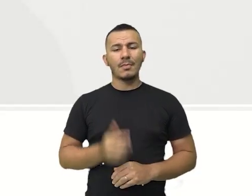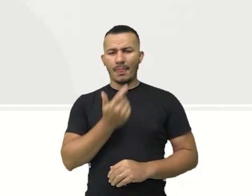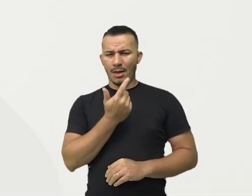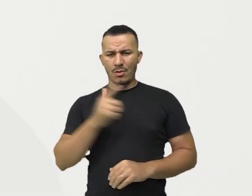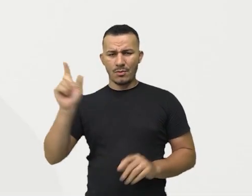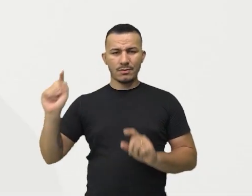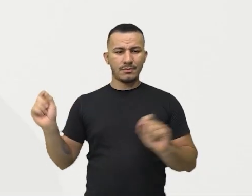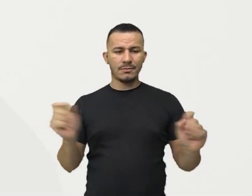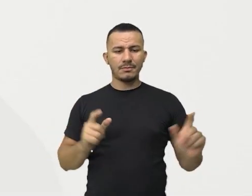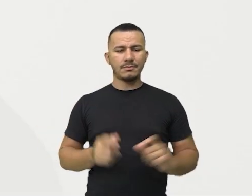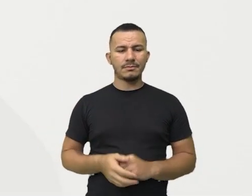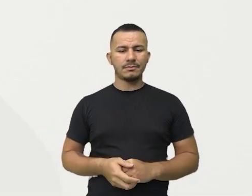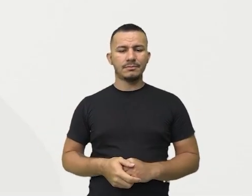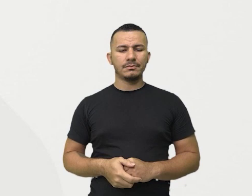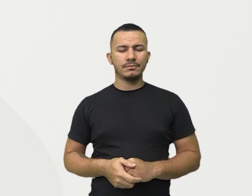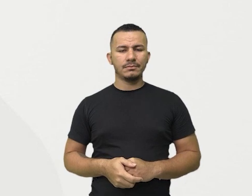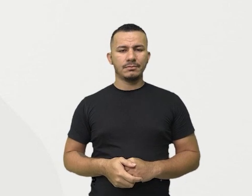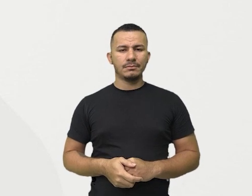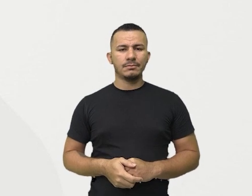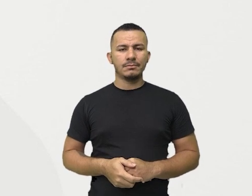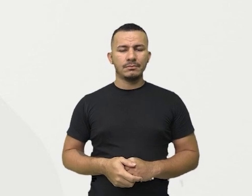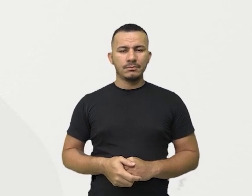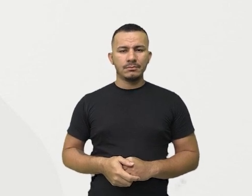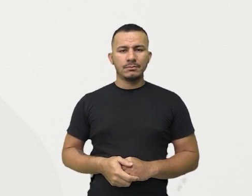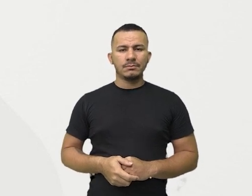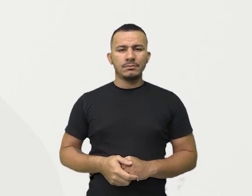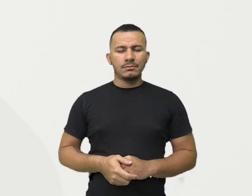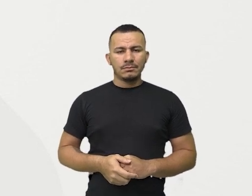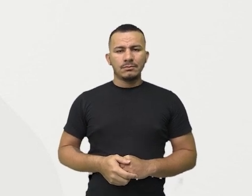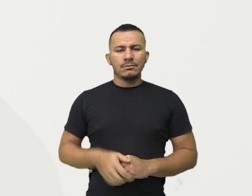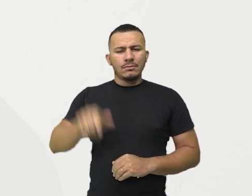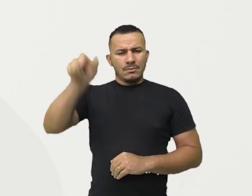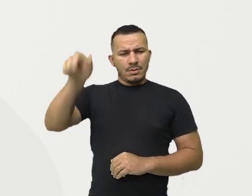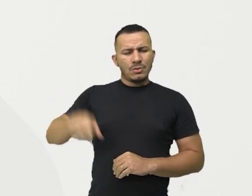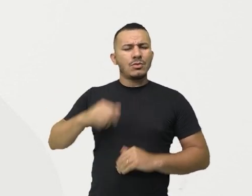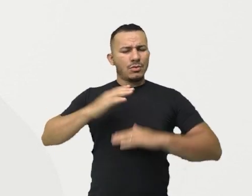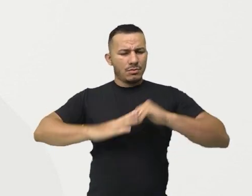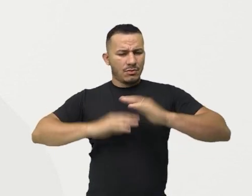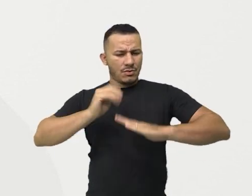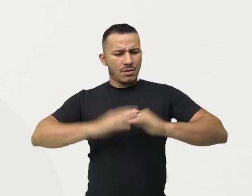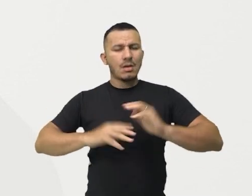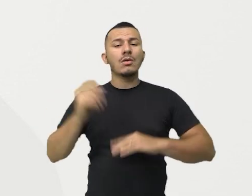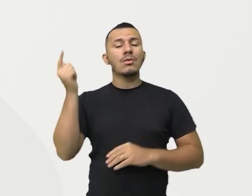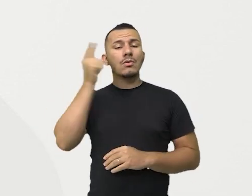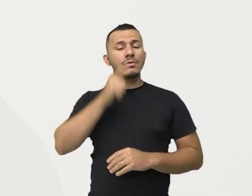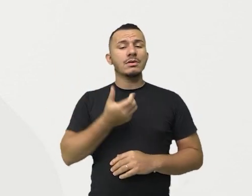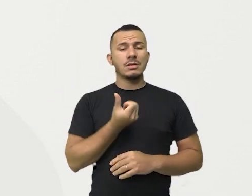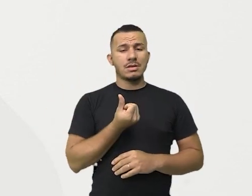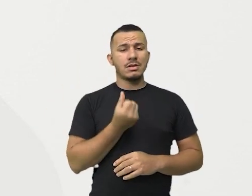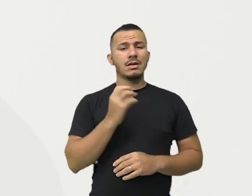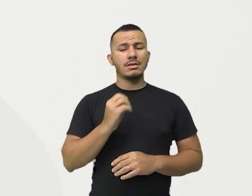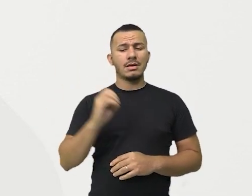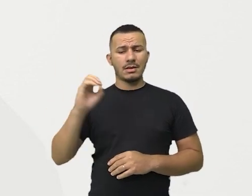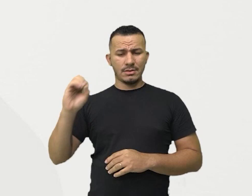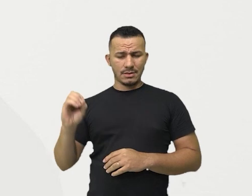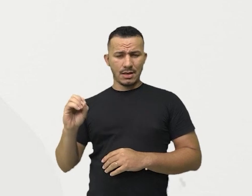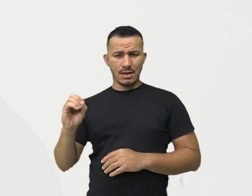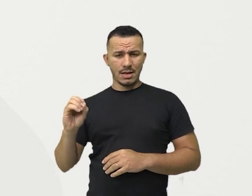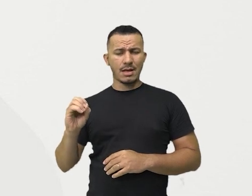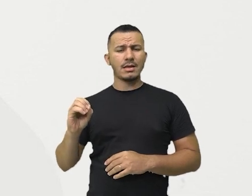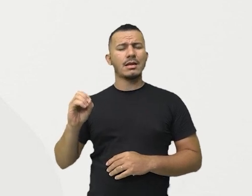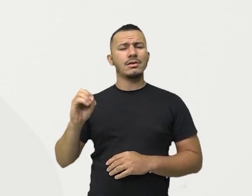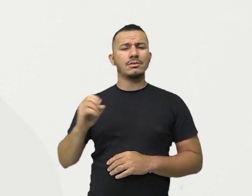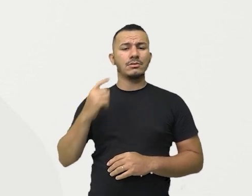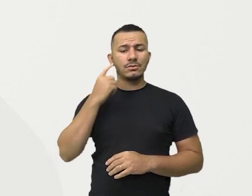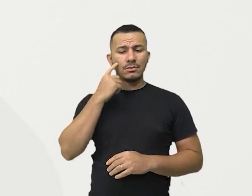mais um exemplo? Vem comigo. Um atleta fez 600 repetições.